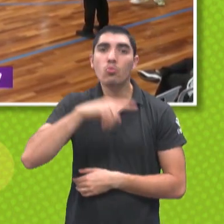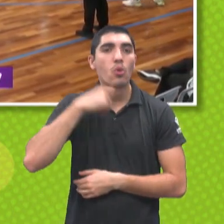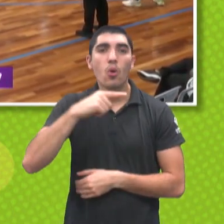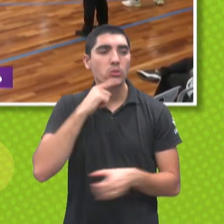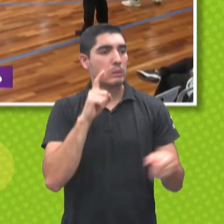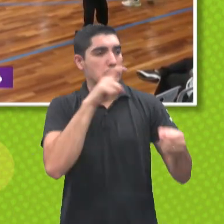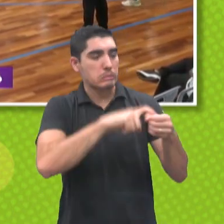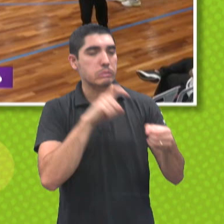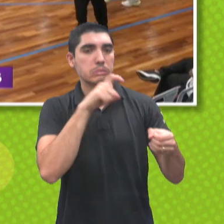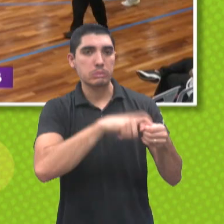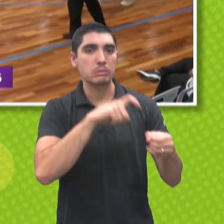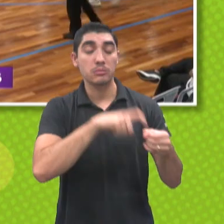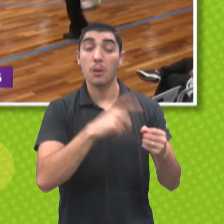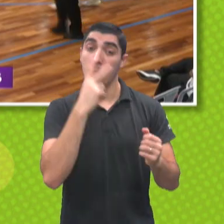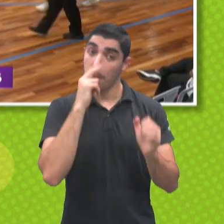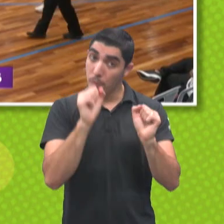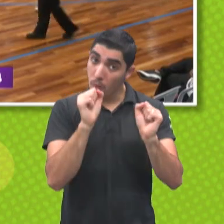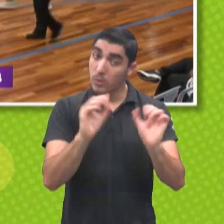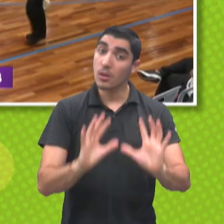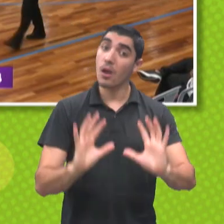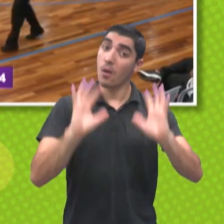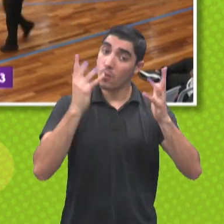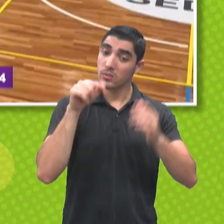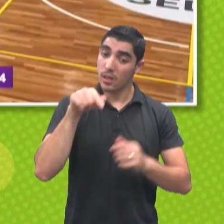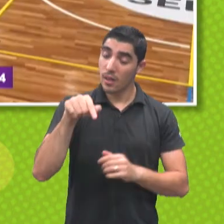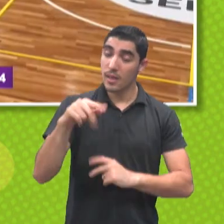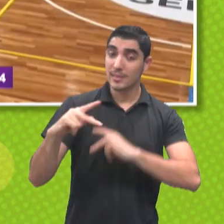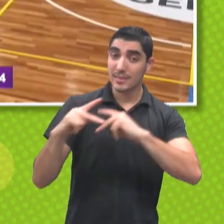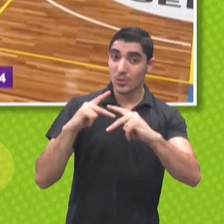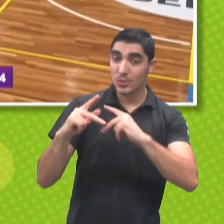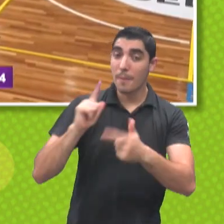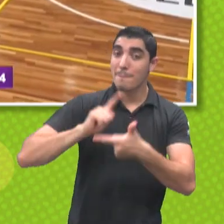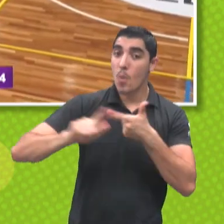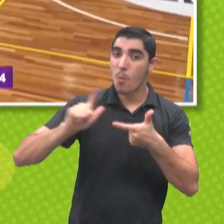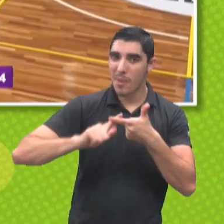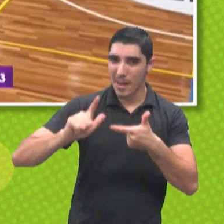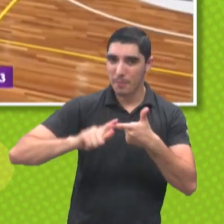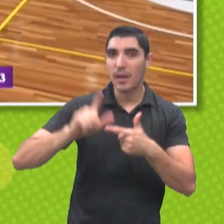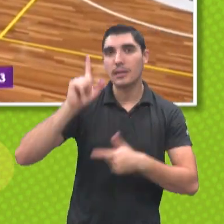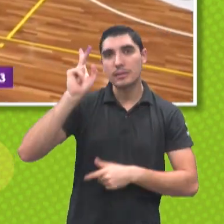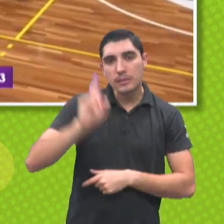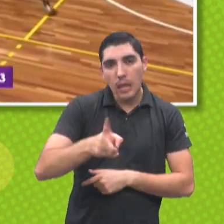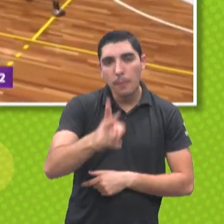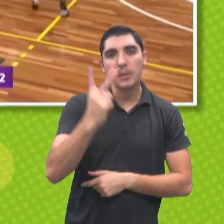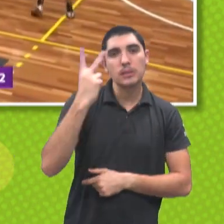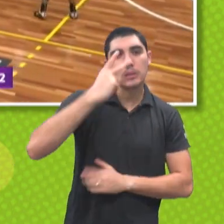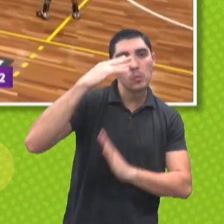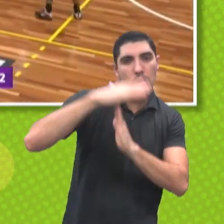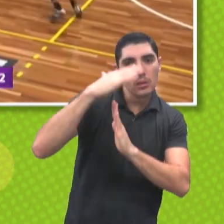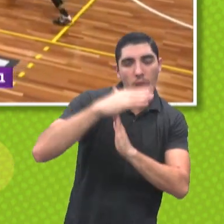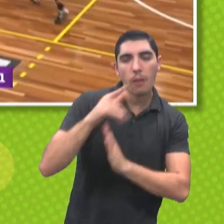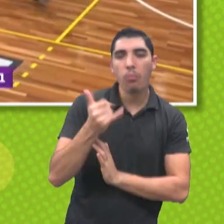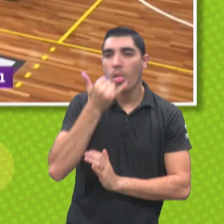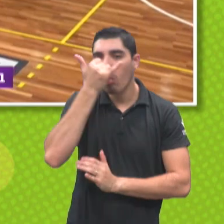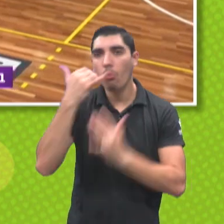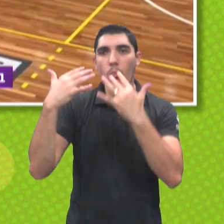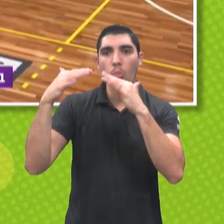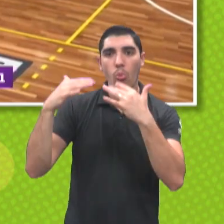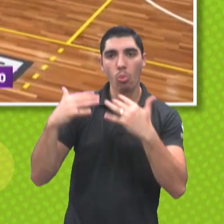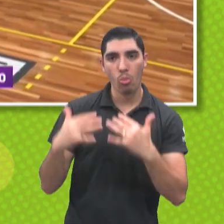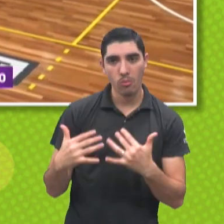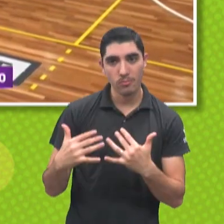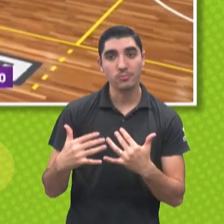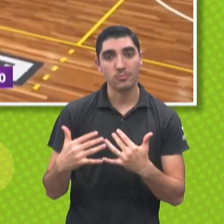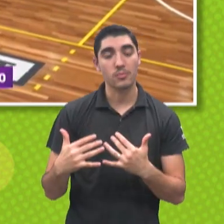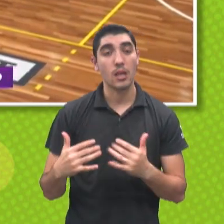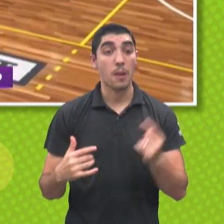Então talvez seja uma coisa assim que o Leandro deve ter percebido já, de arrumar, né, de treinar. Começa o primeiro